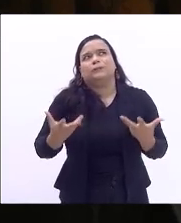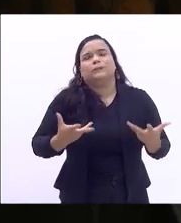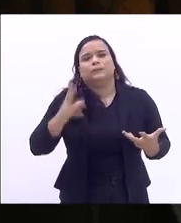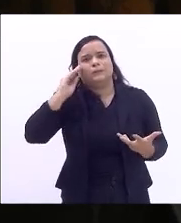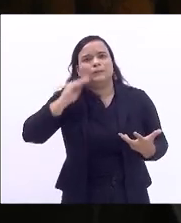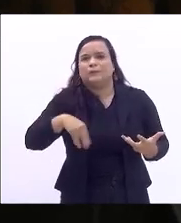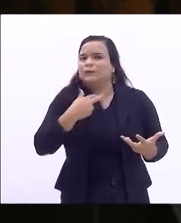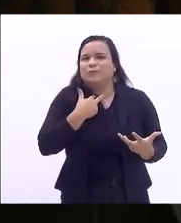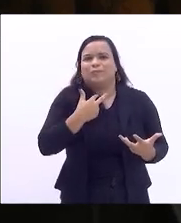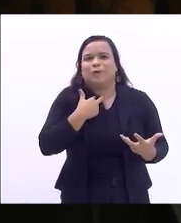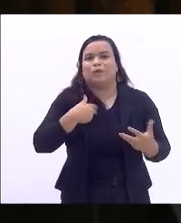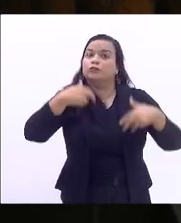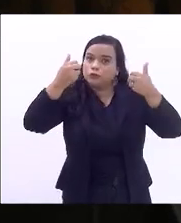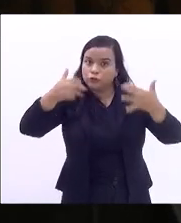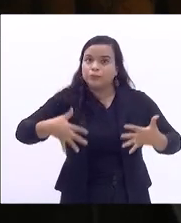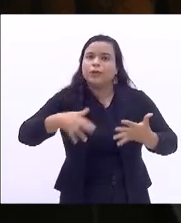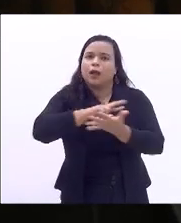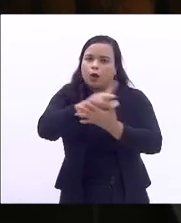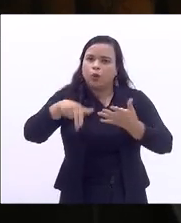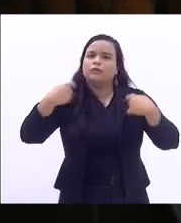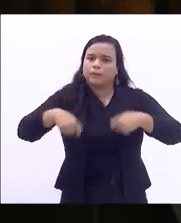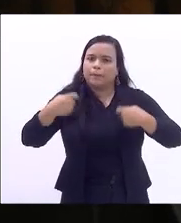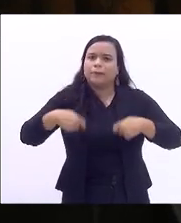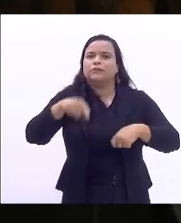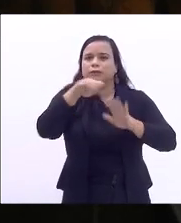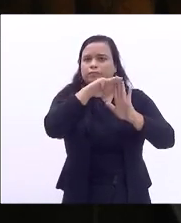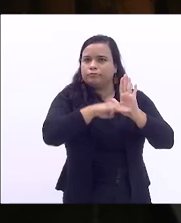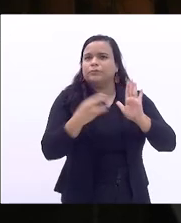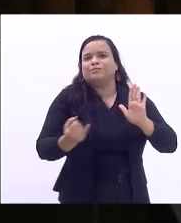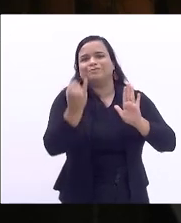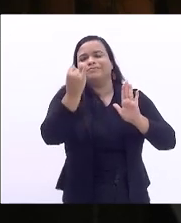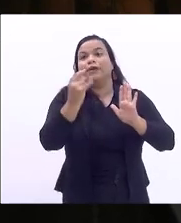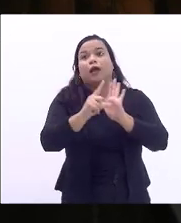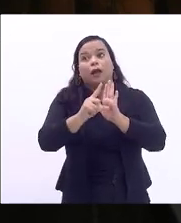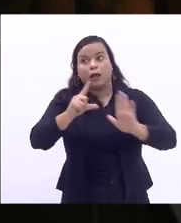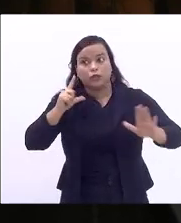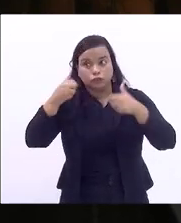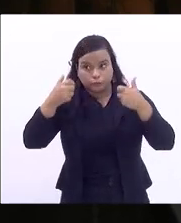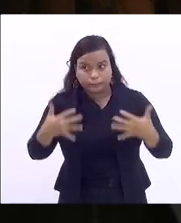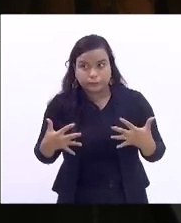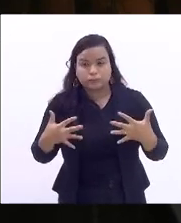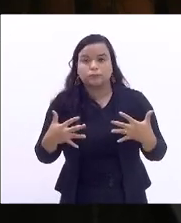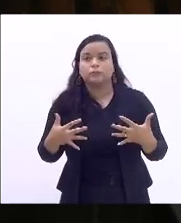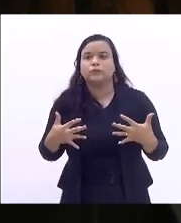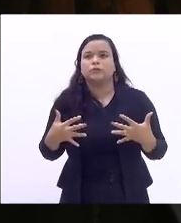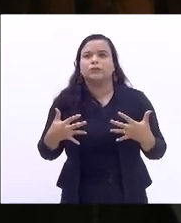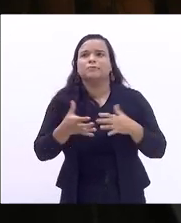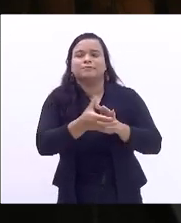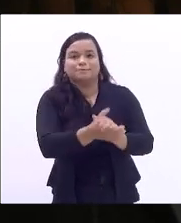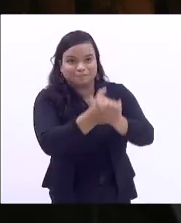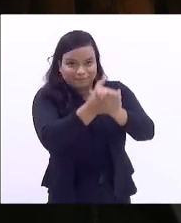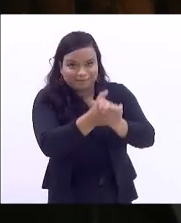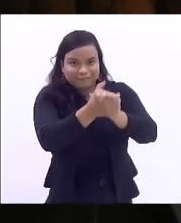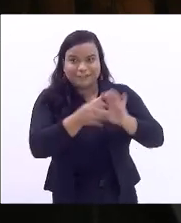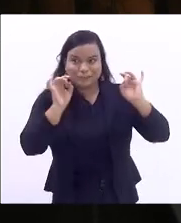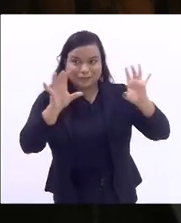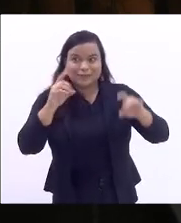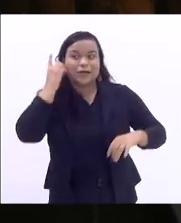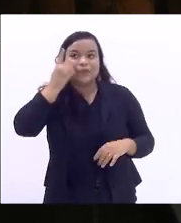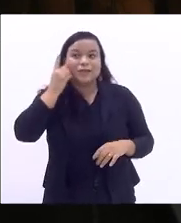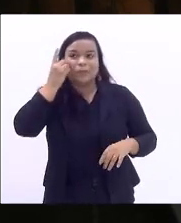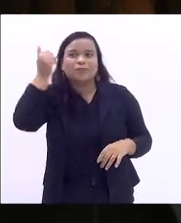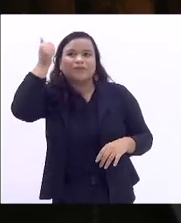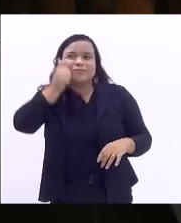de tecer alguns comentários numa matéria tão cara antes porém faço aqui uma saudação especial a